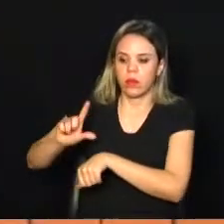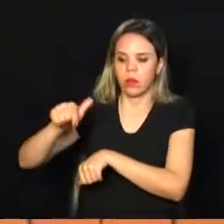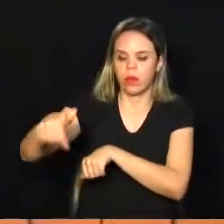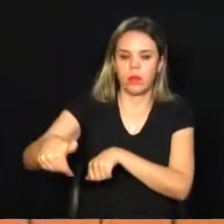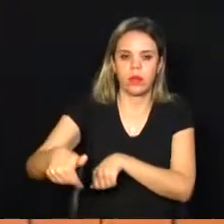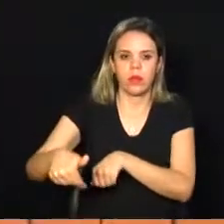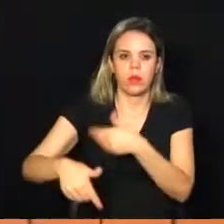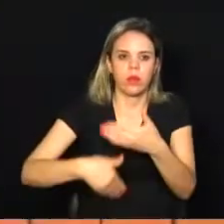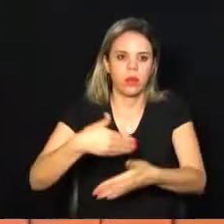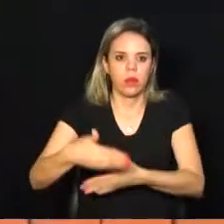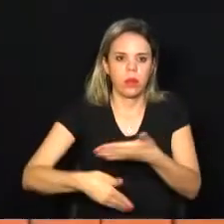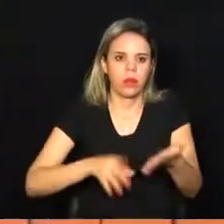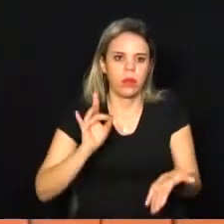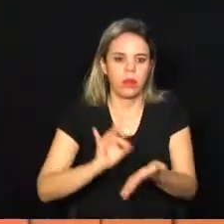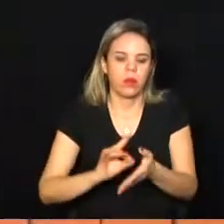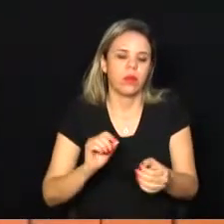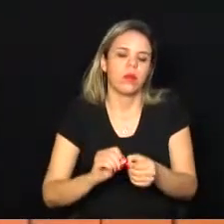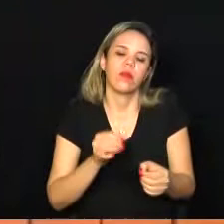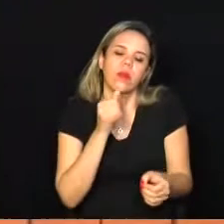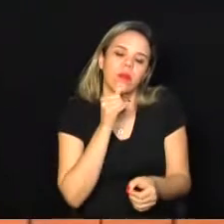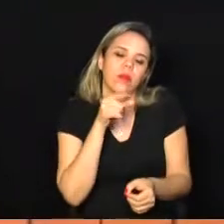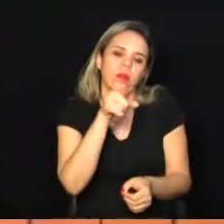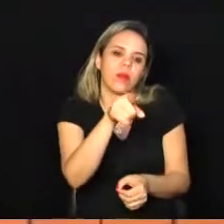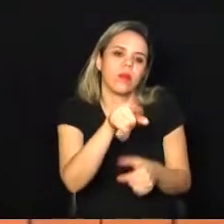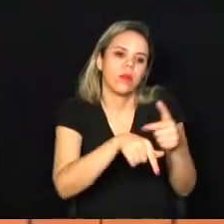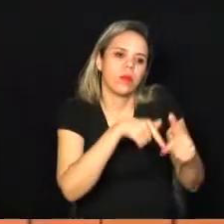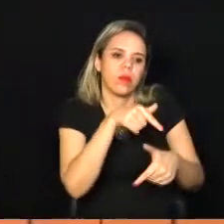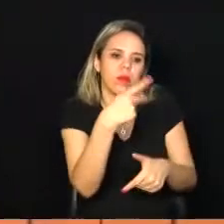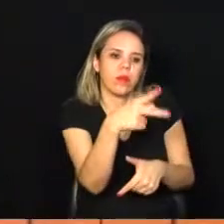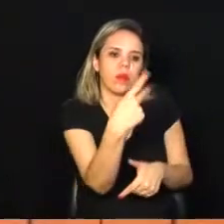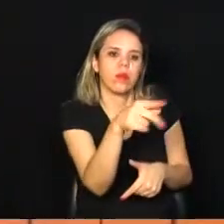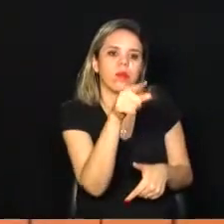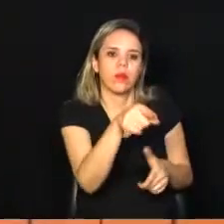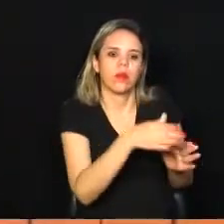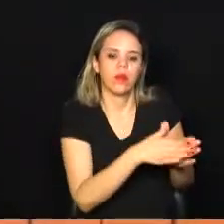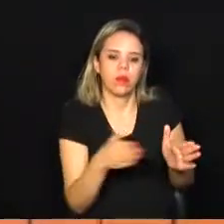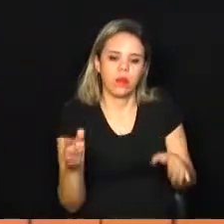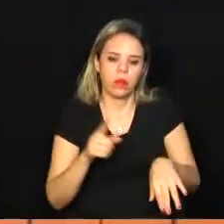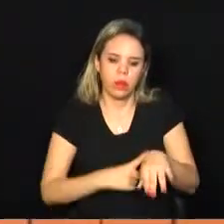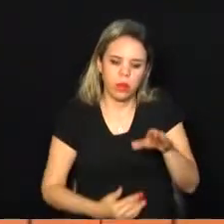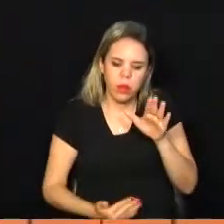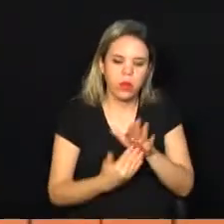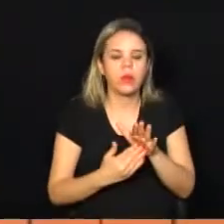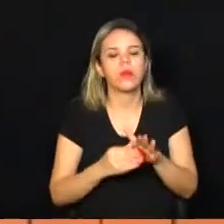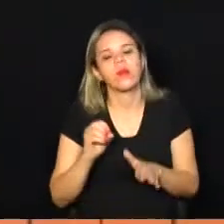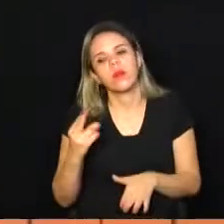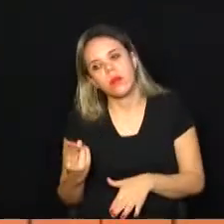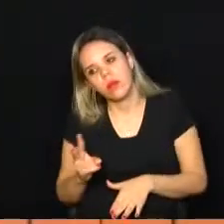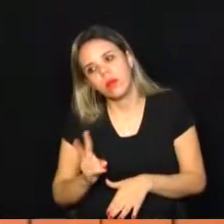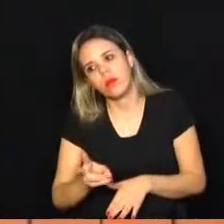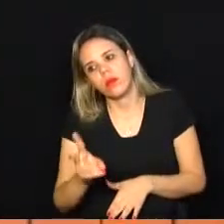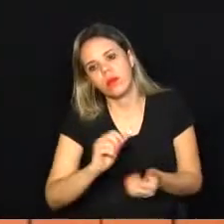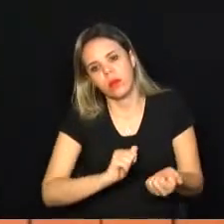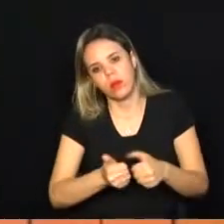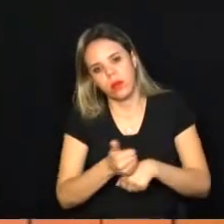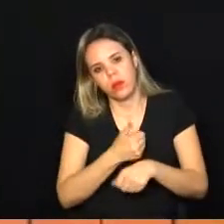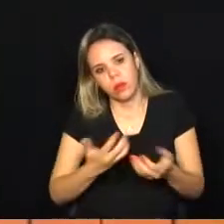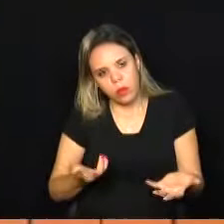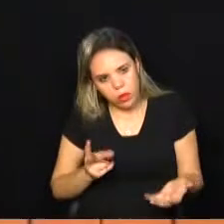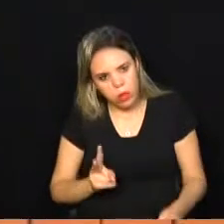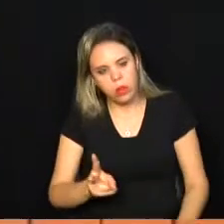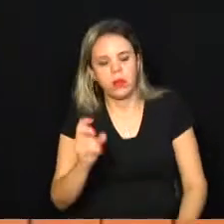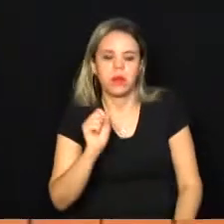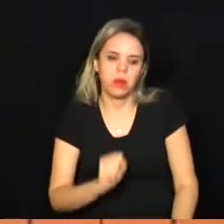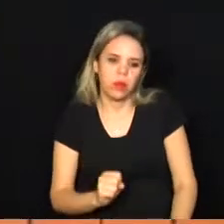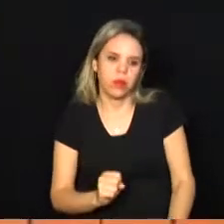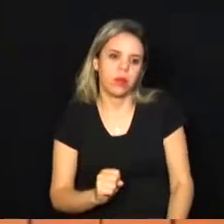do processo realizado. E o seu trabalho, ele é durante um tempo determinado ou se o atleta quiser, ele